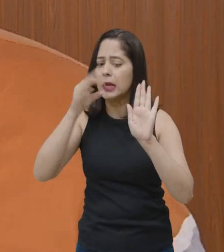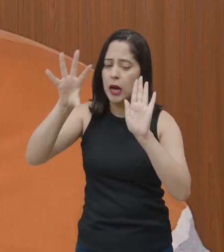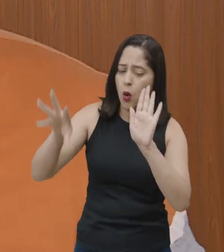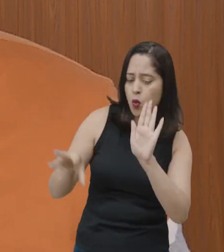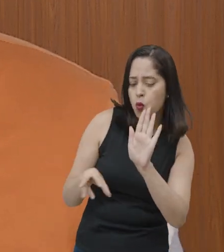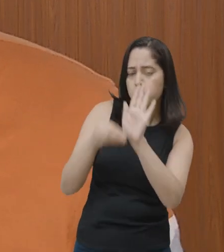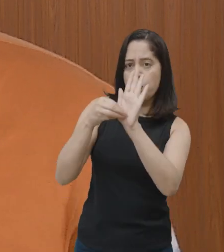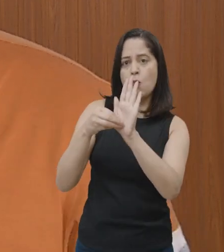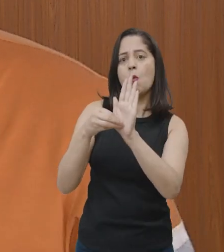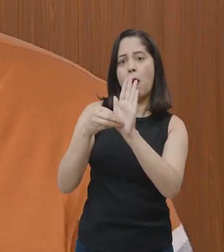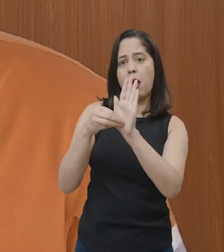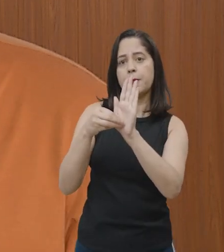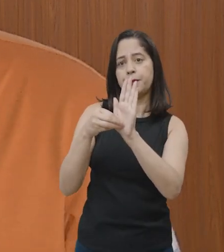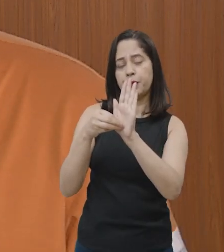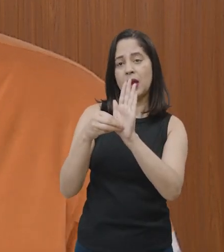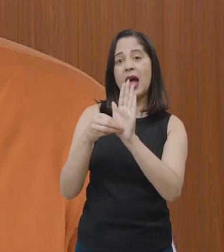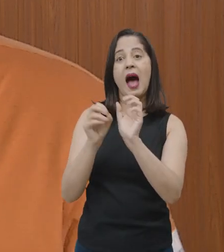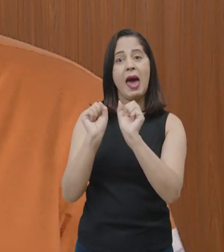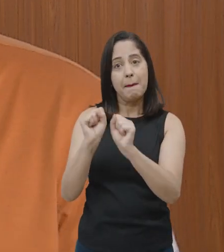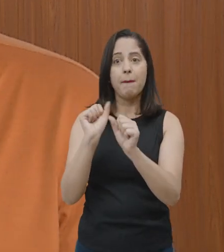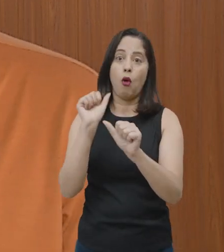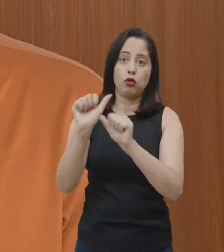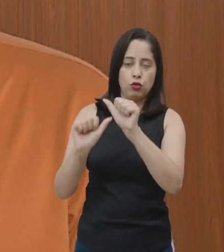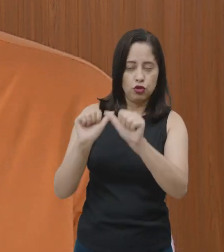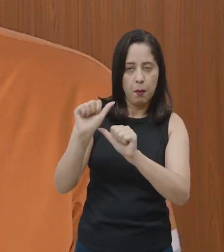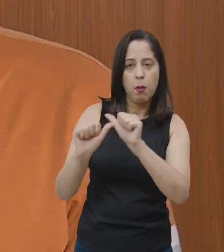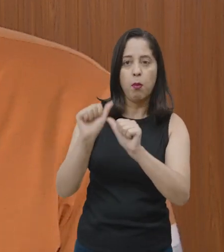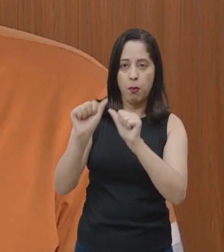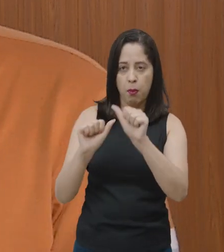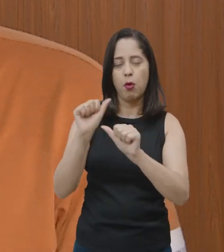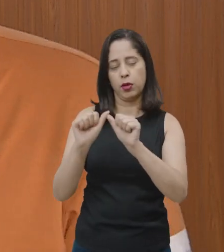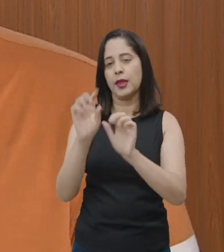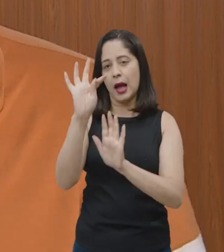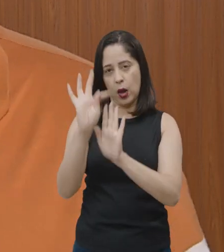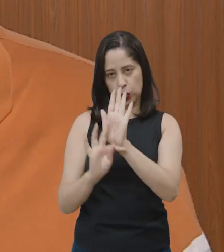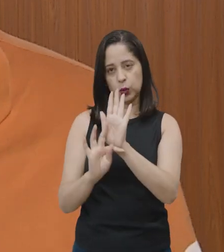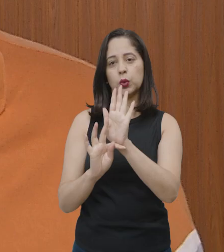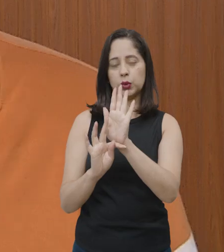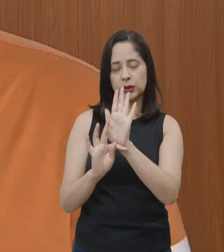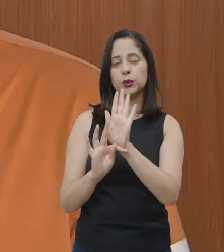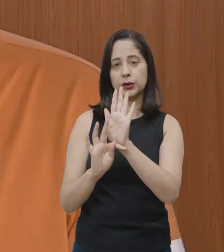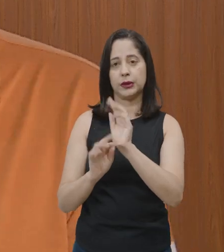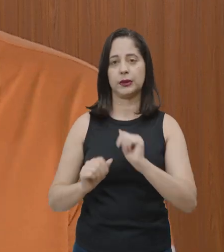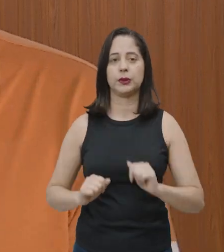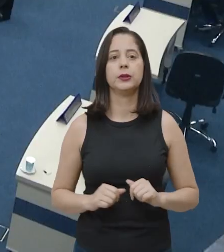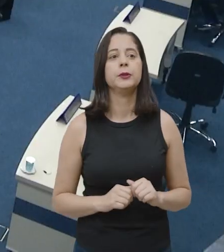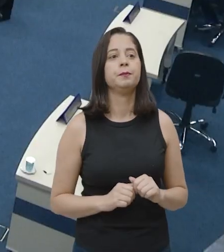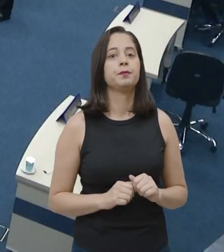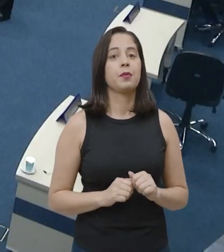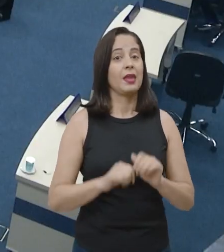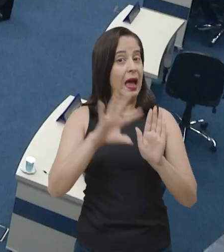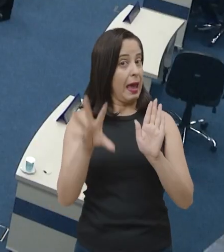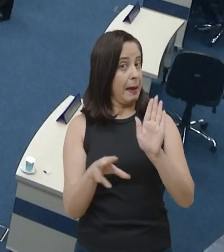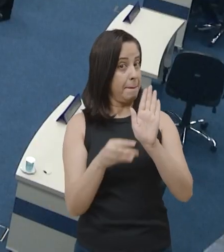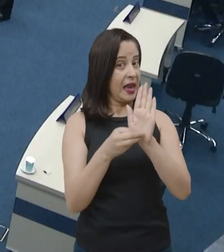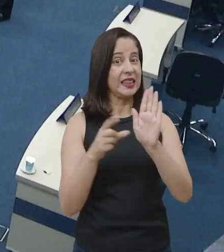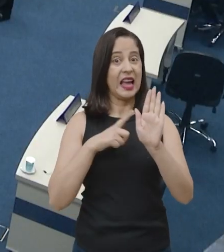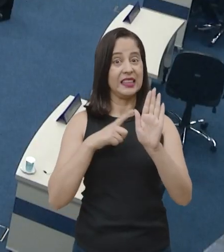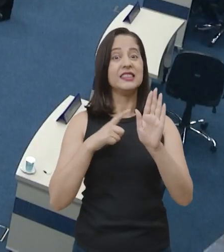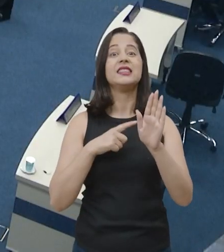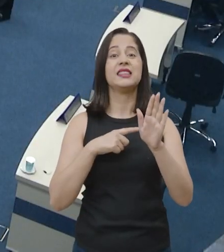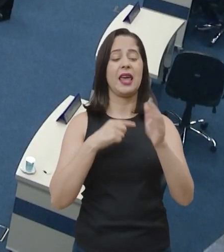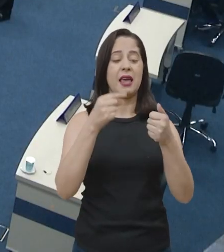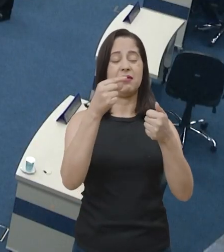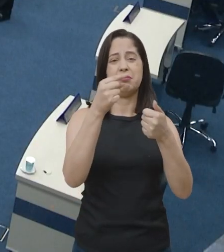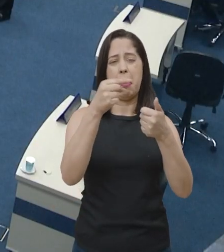função fazer algum tipo de modificação de natureza mais pontual no projeto. As emendas podem aparecer